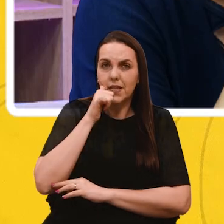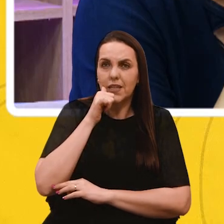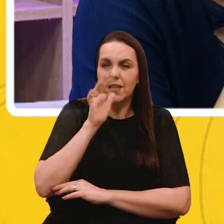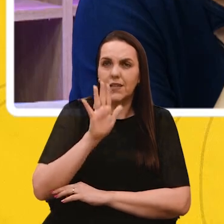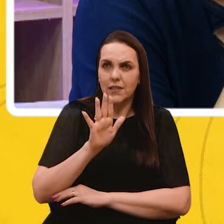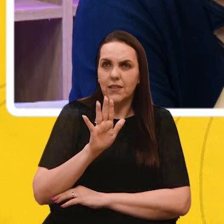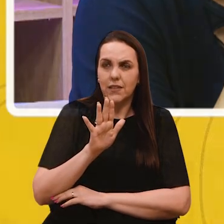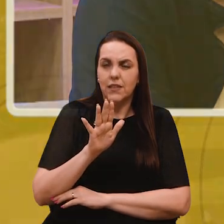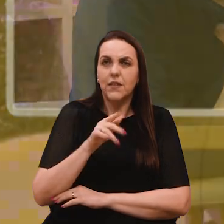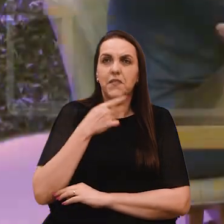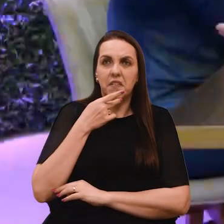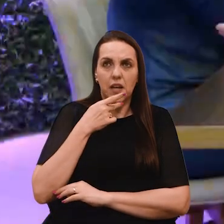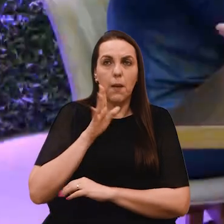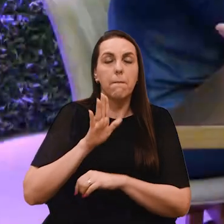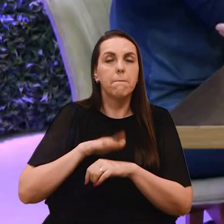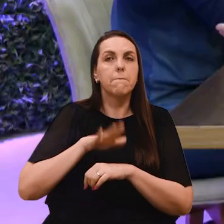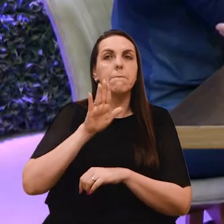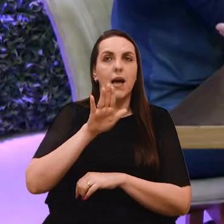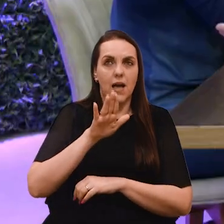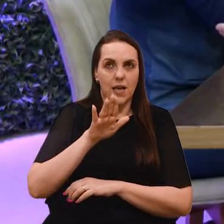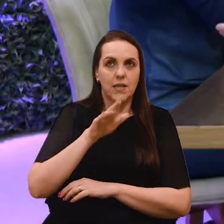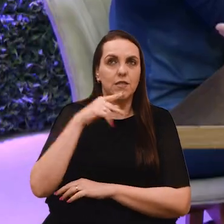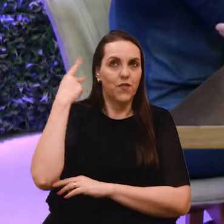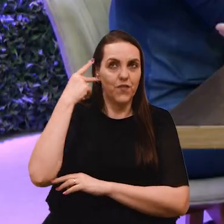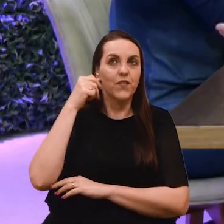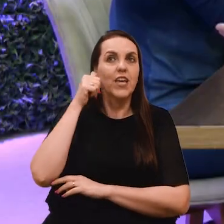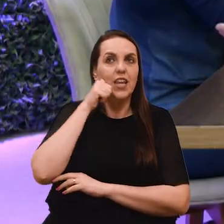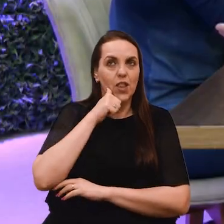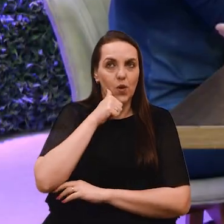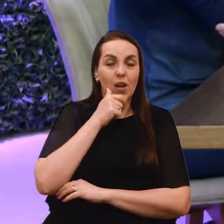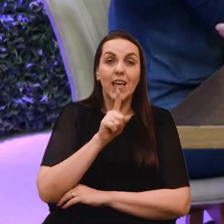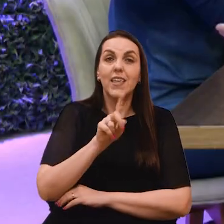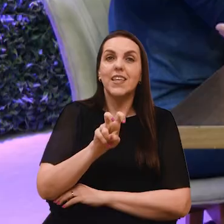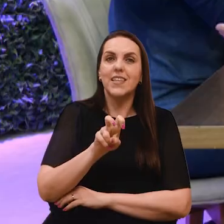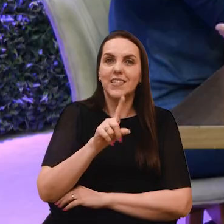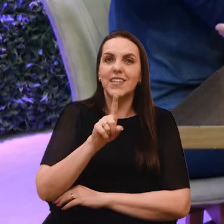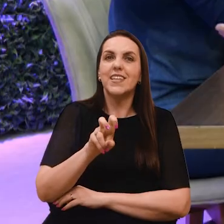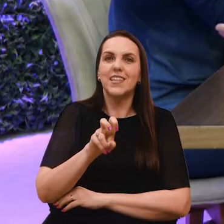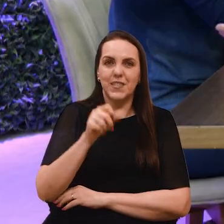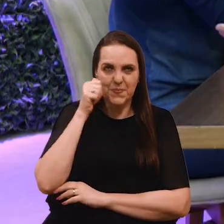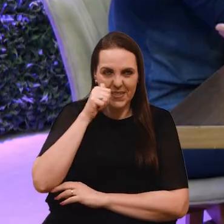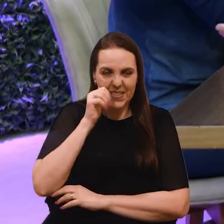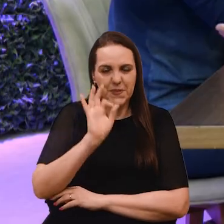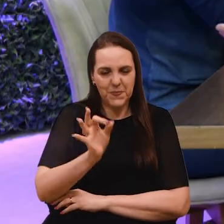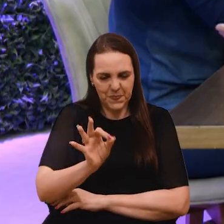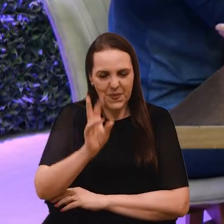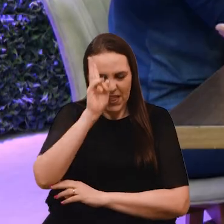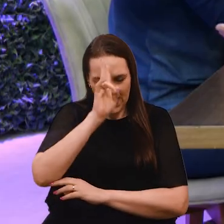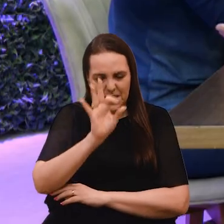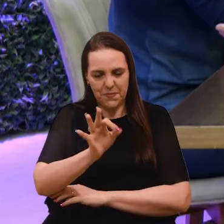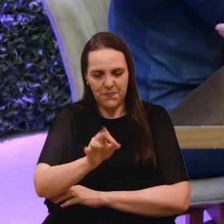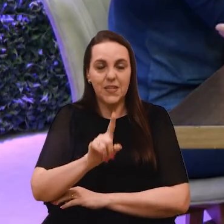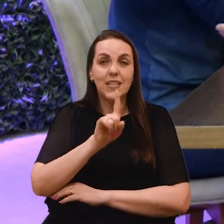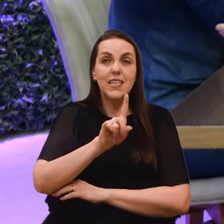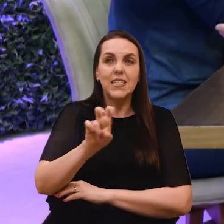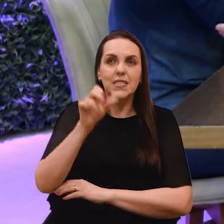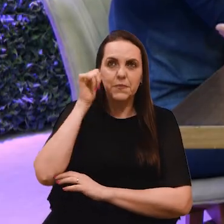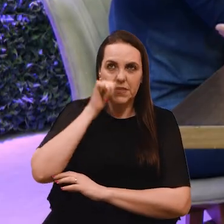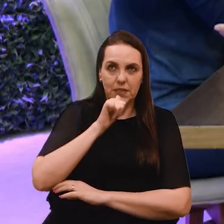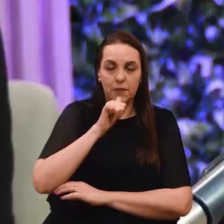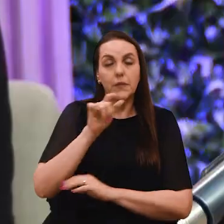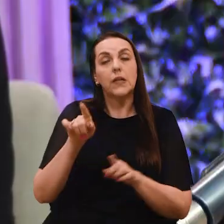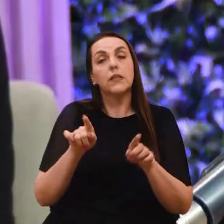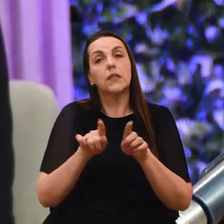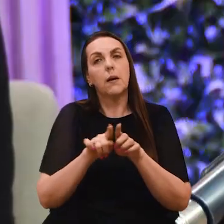era bem maior a quantidade de vereadoras. 18, não era 15? 15 meninas. 15 gurias e 8. Daí a gente